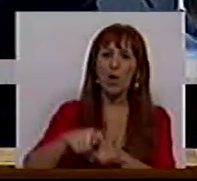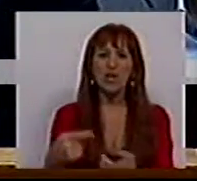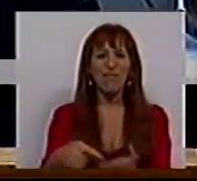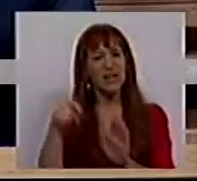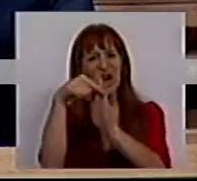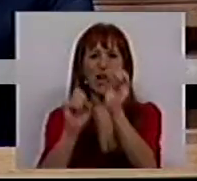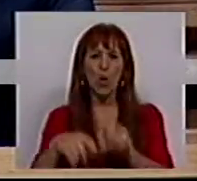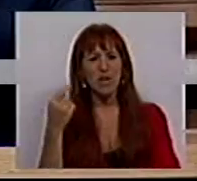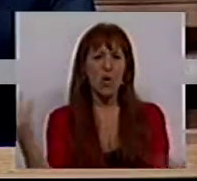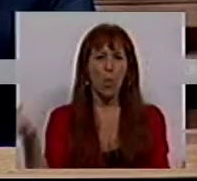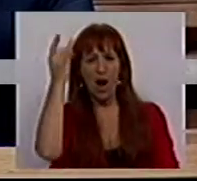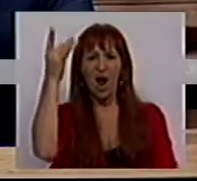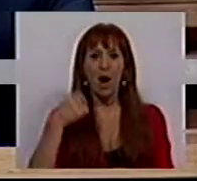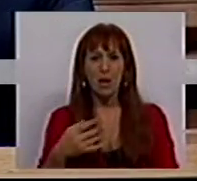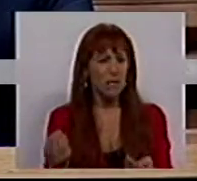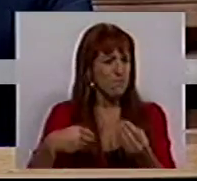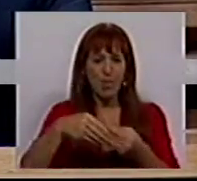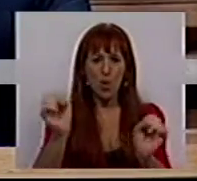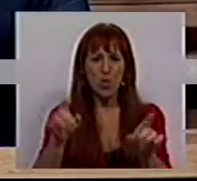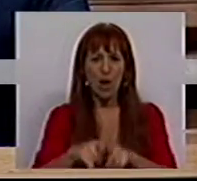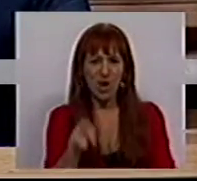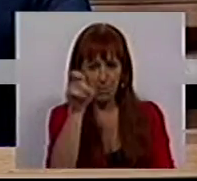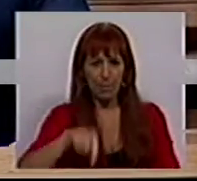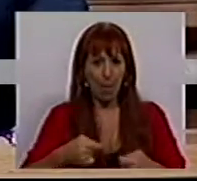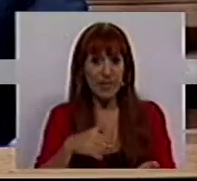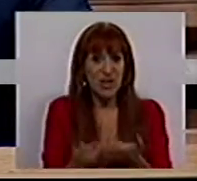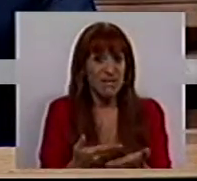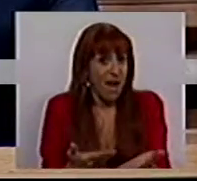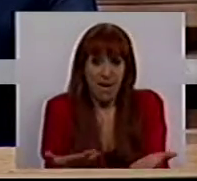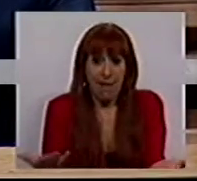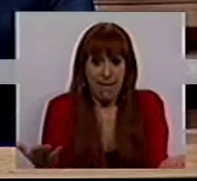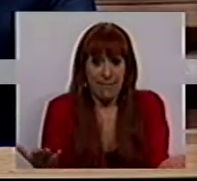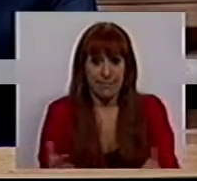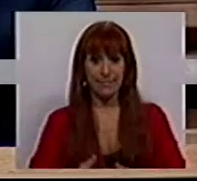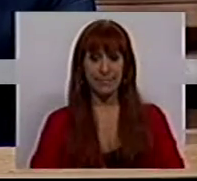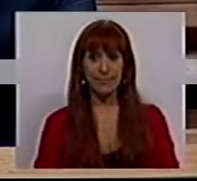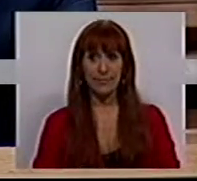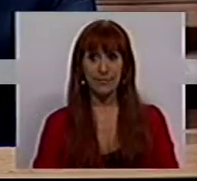falta de ética, de escrúpulo. Não tenho nada a acrescentar às suas próprias palavras.